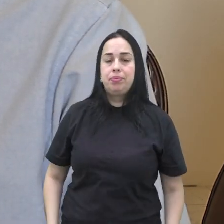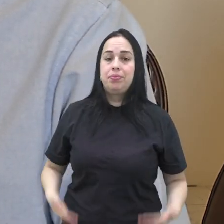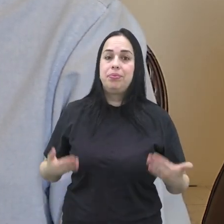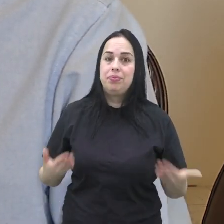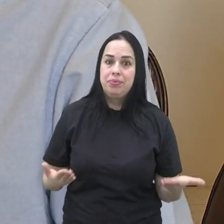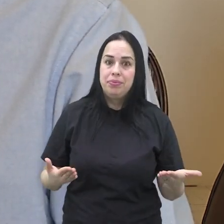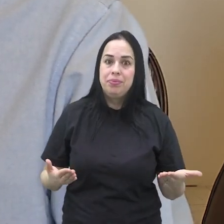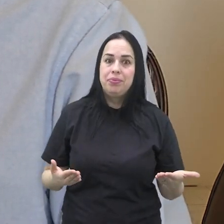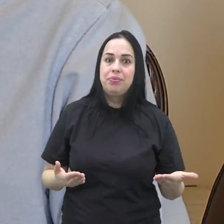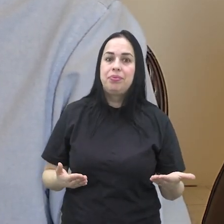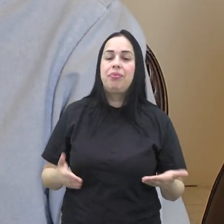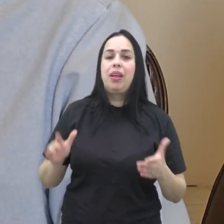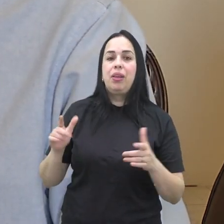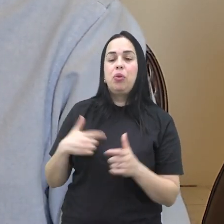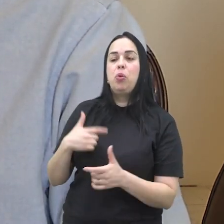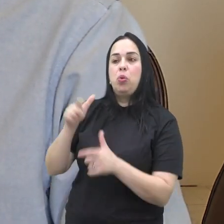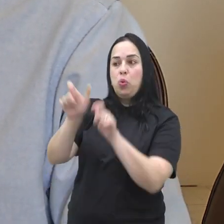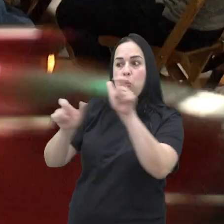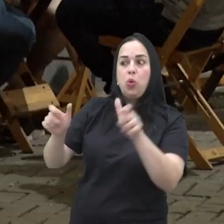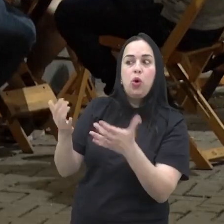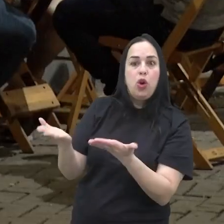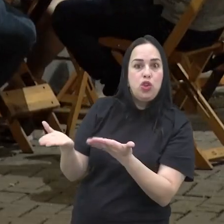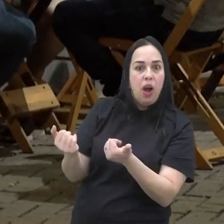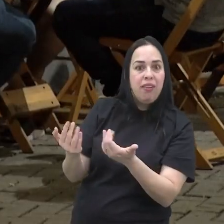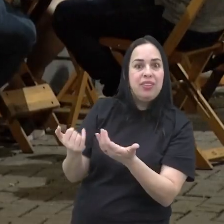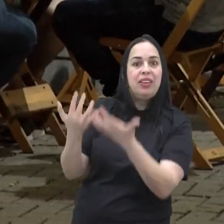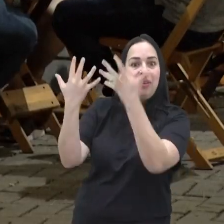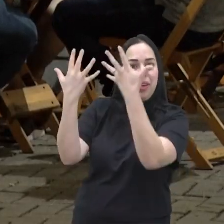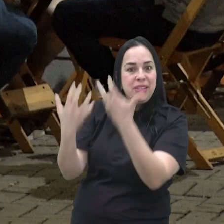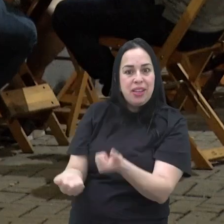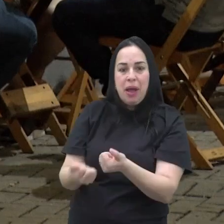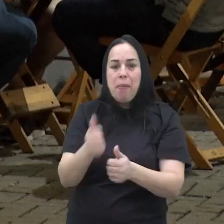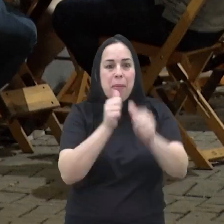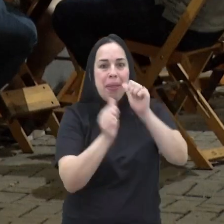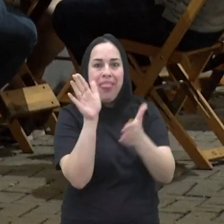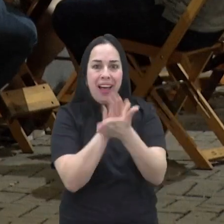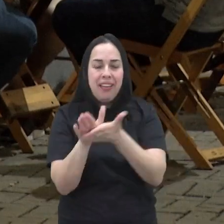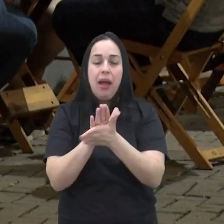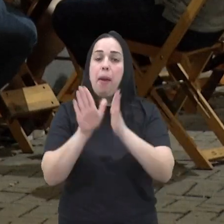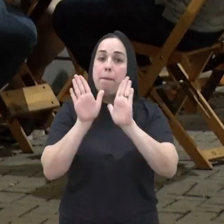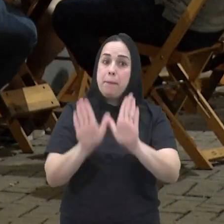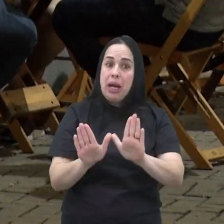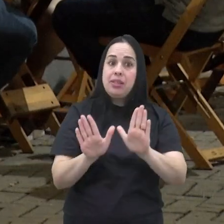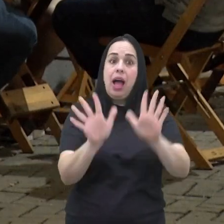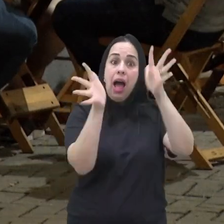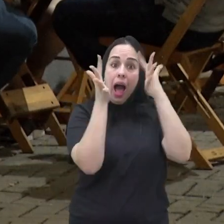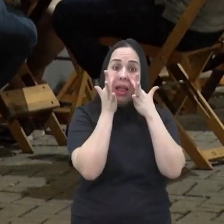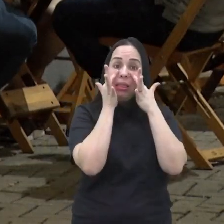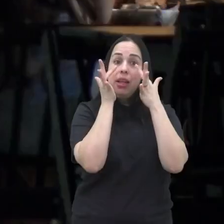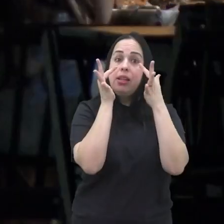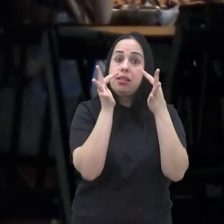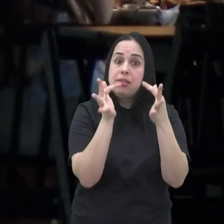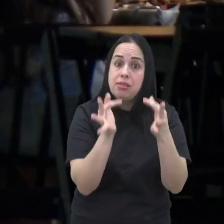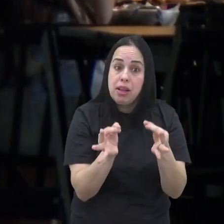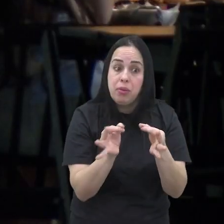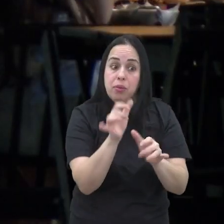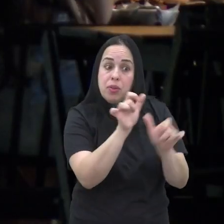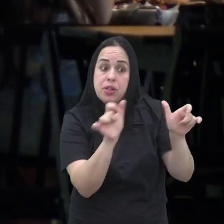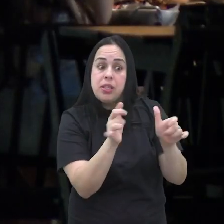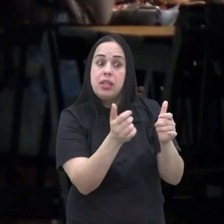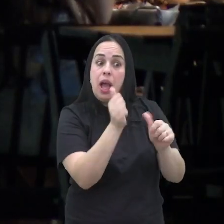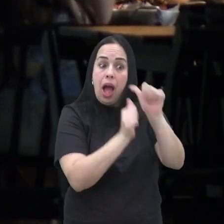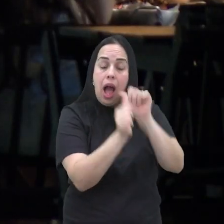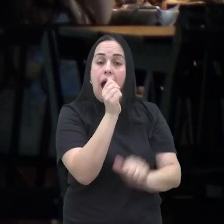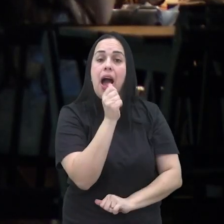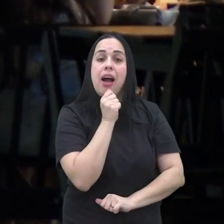uso dessa substância. Apesar do movimento por uma vida livre do álcool, a OMS acende um alerta